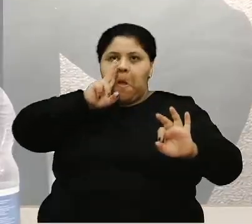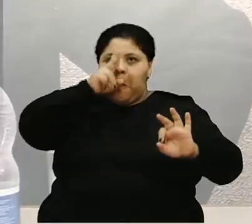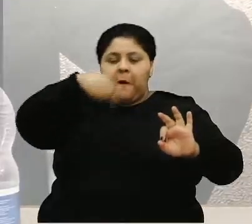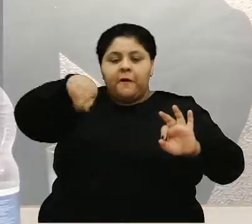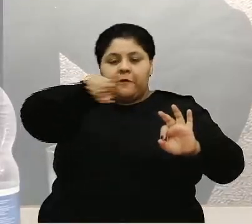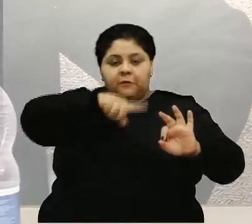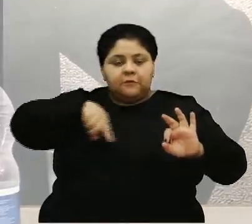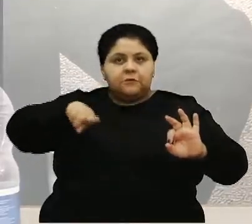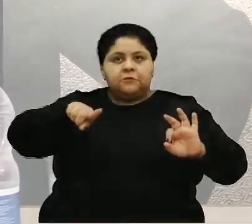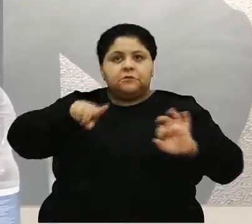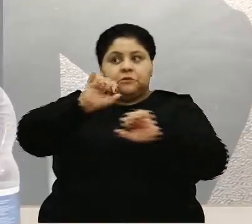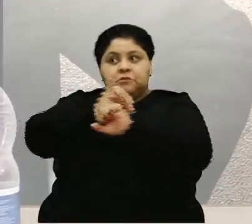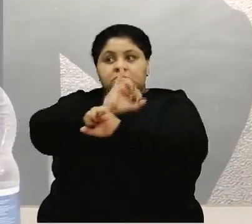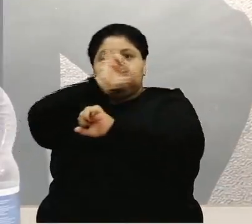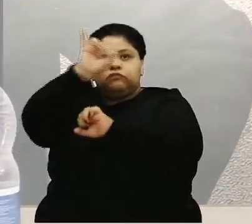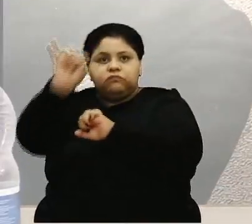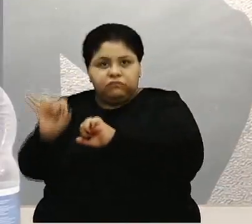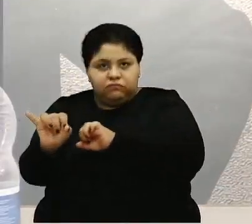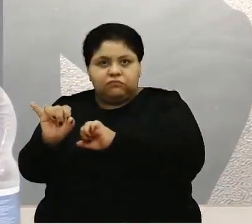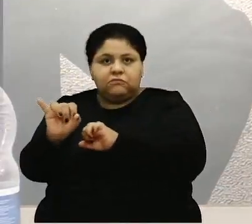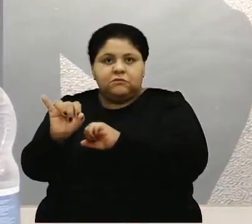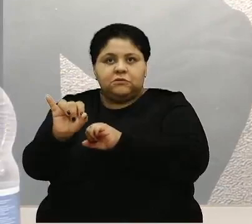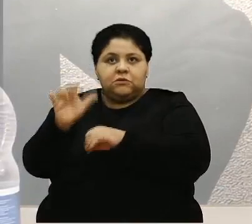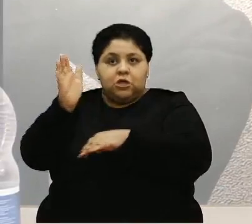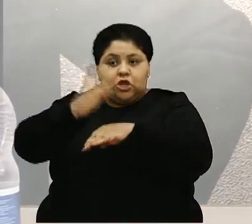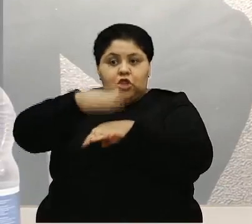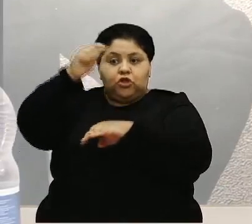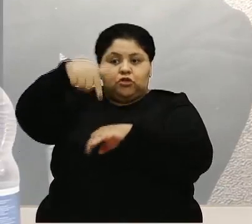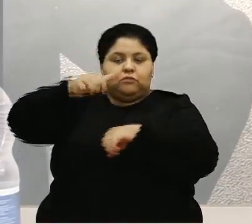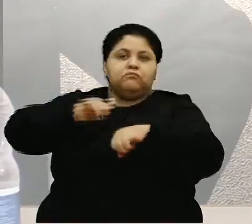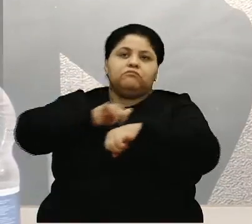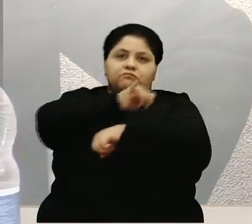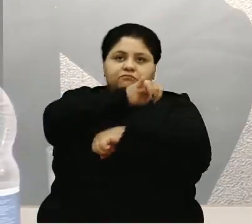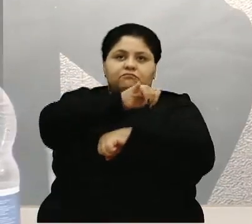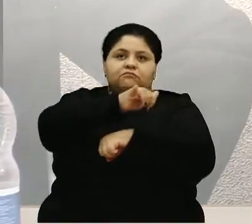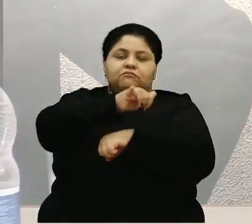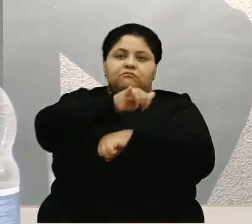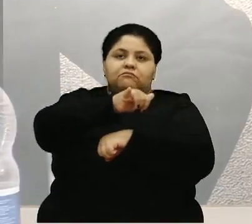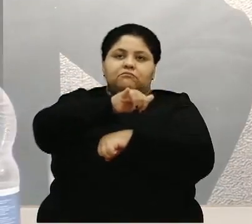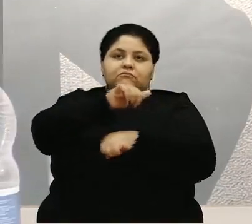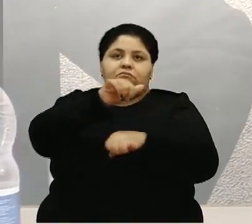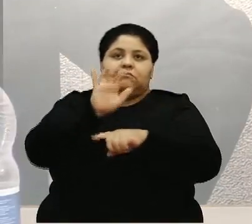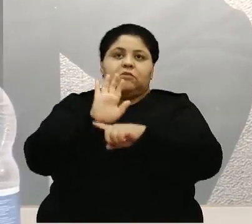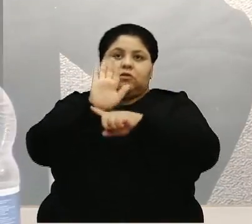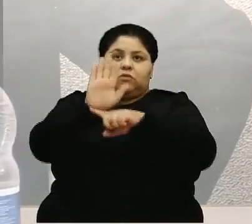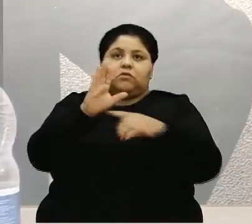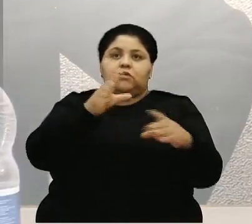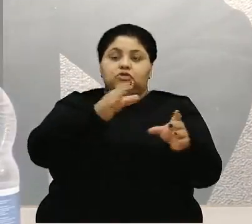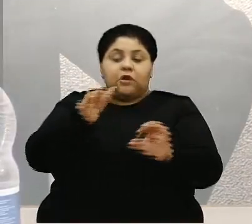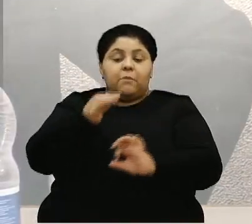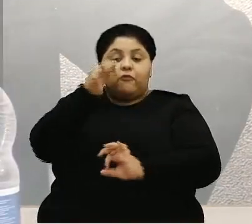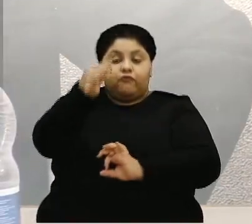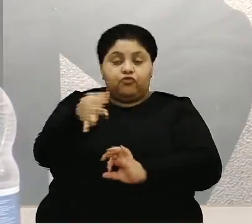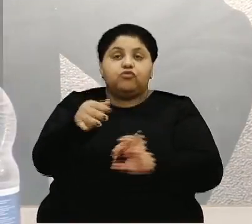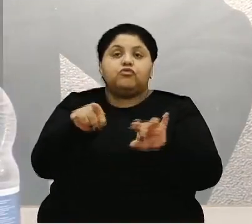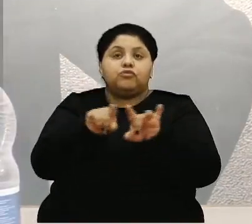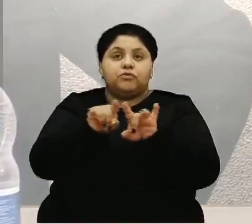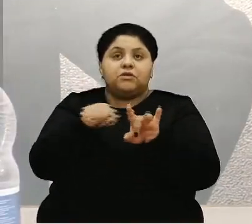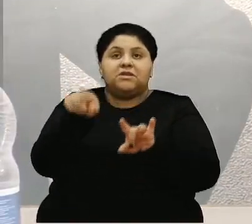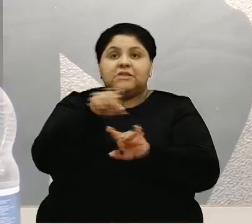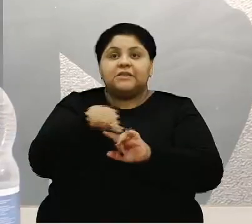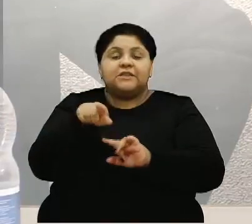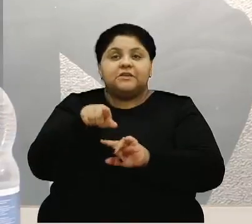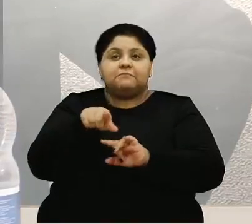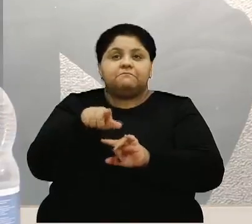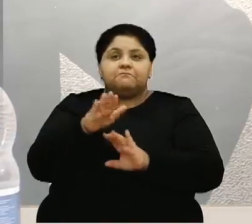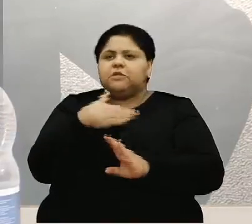gente internacionalize o nosso aeroporto. Isso vai ajudar muito, inclusive para o futuro também, porque a gente aqui não